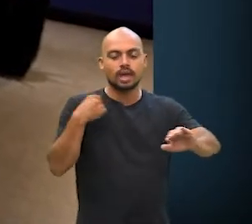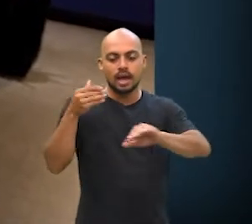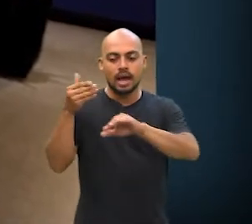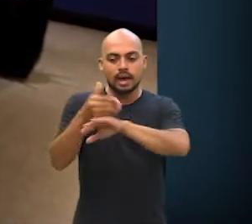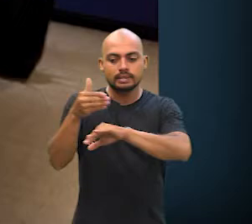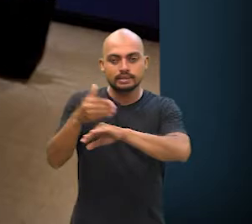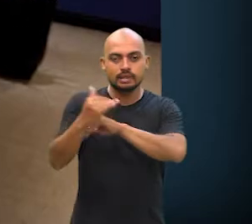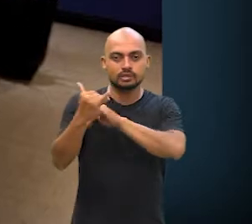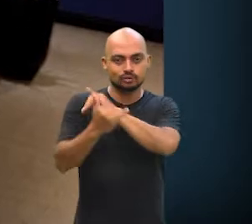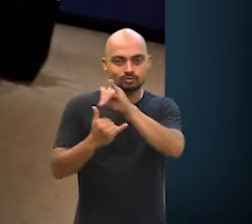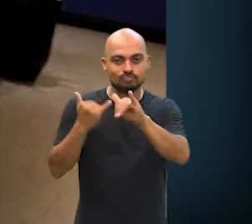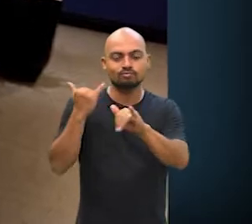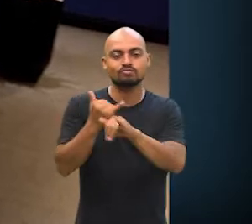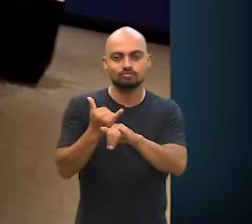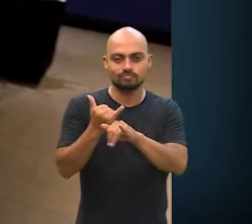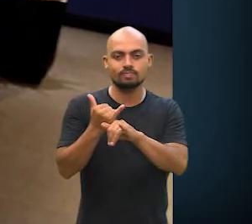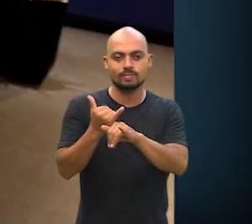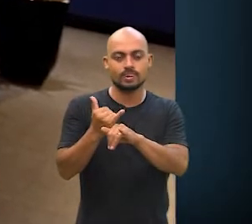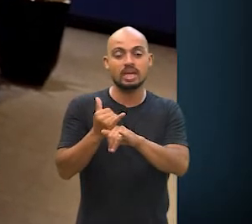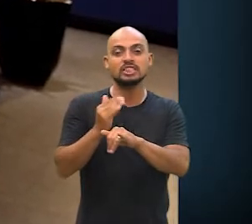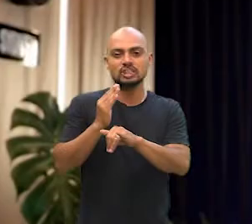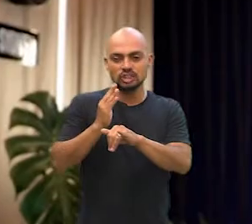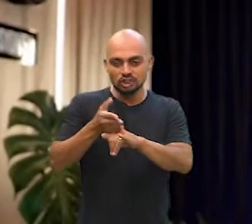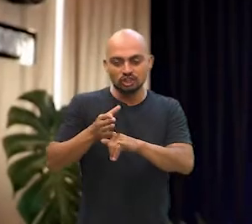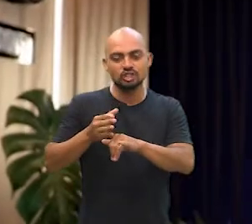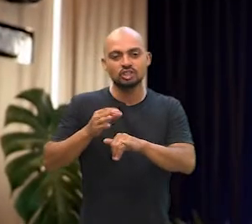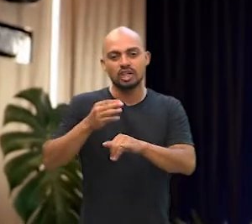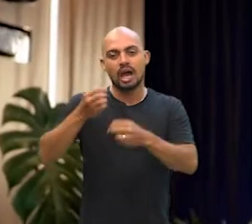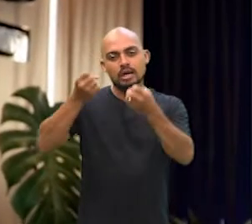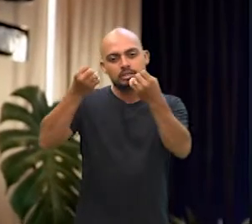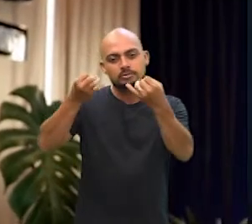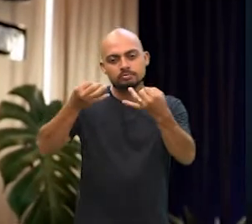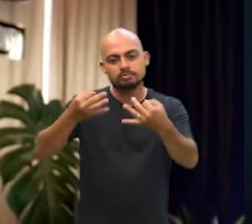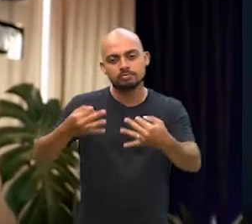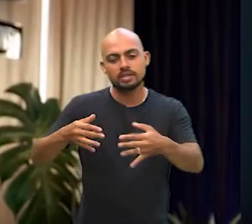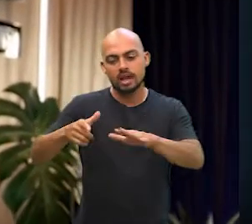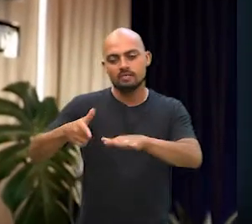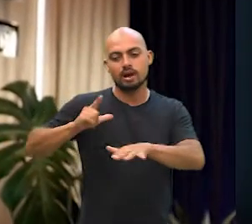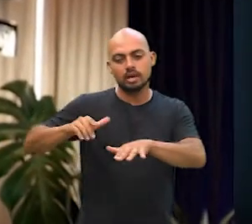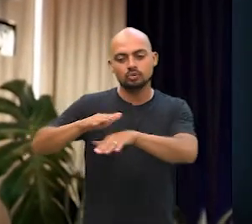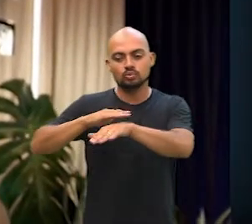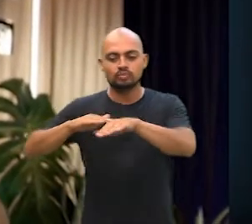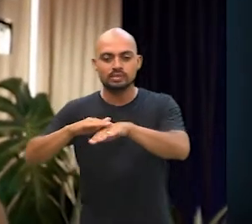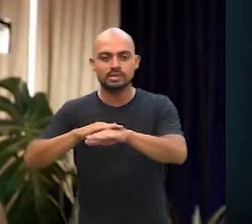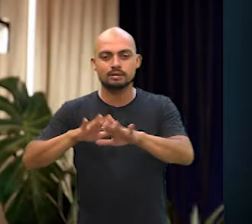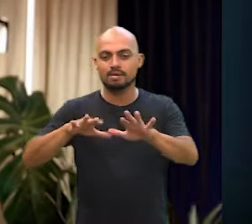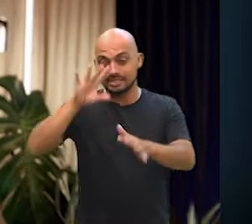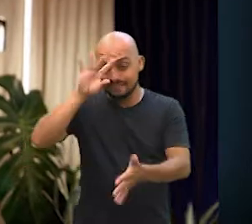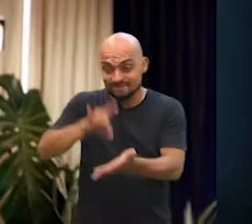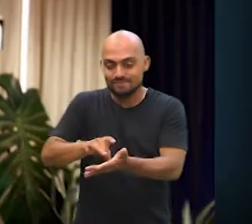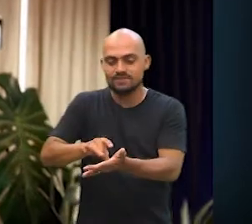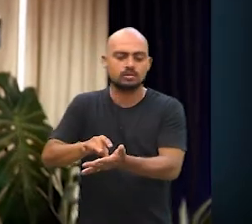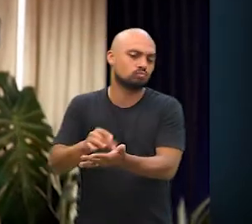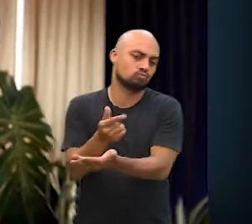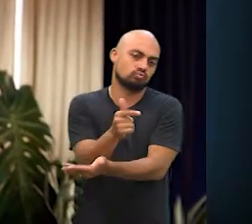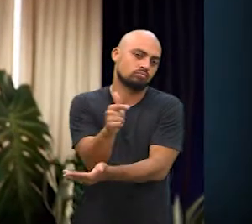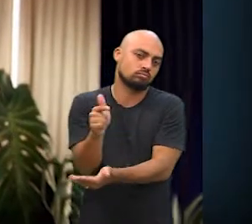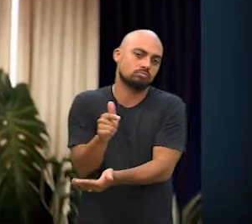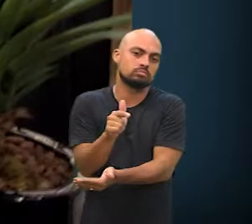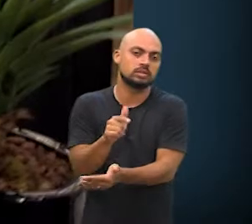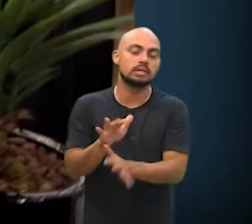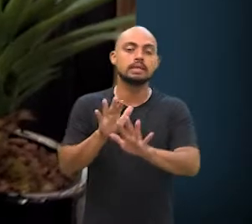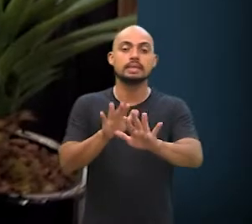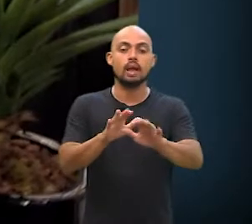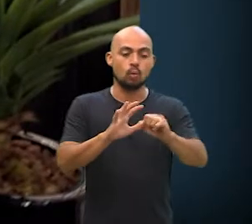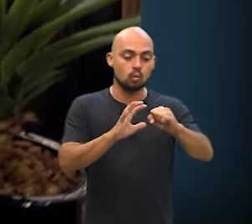acessos. Já era um negócio falado entre algumas pessoas, mas não era um negócio efetivamente colocado. Então,